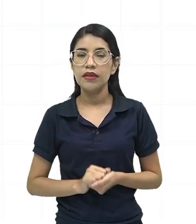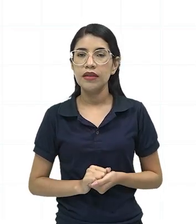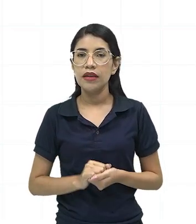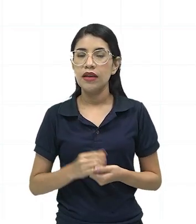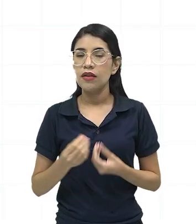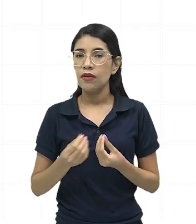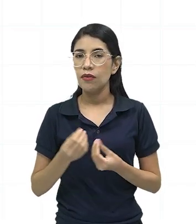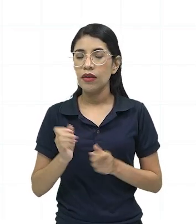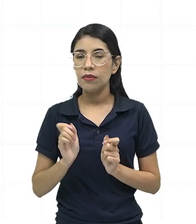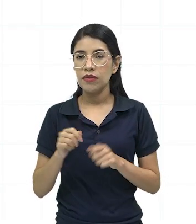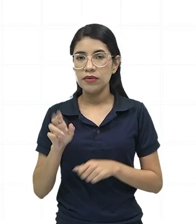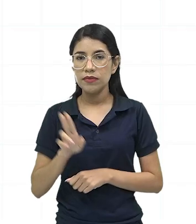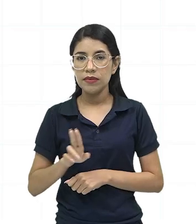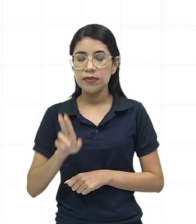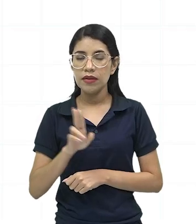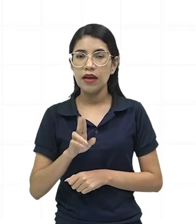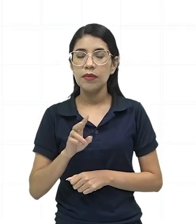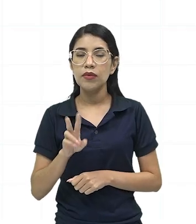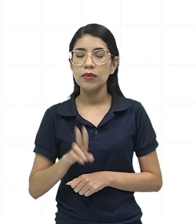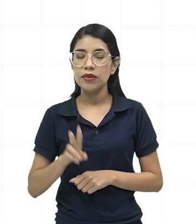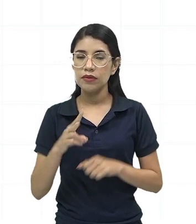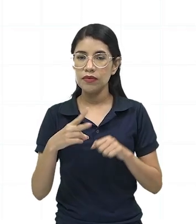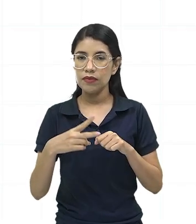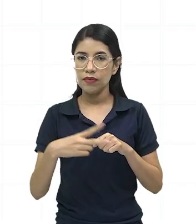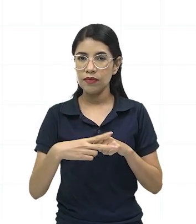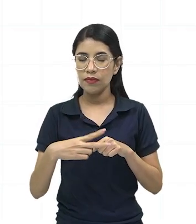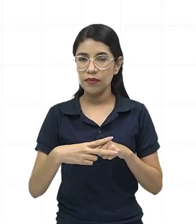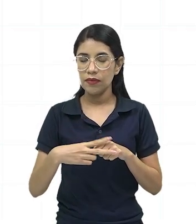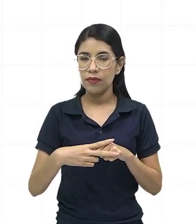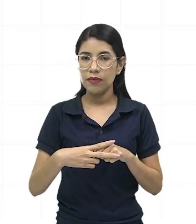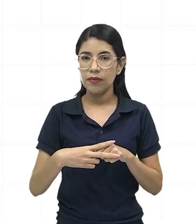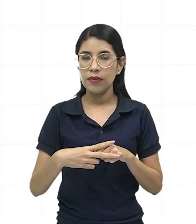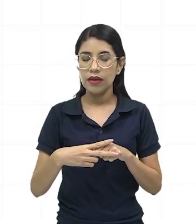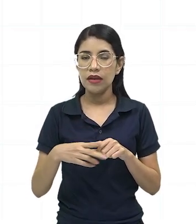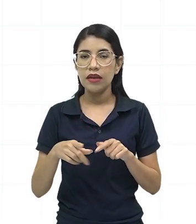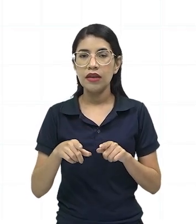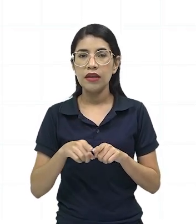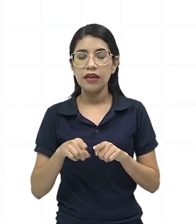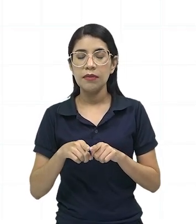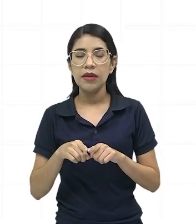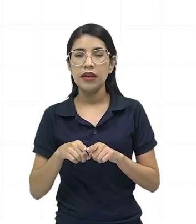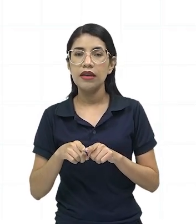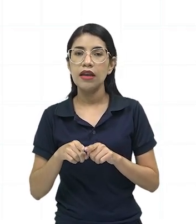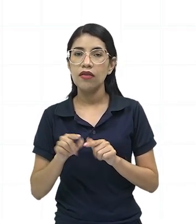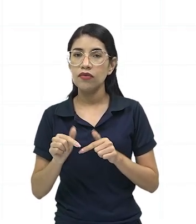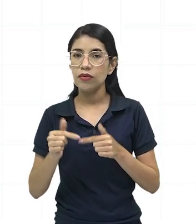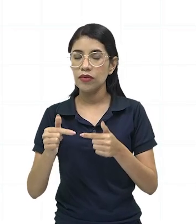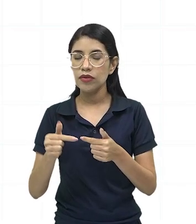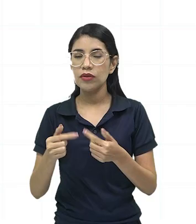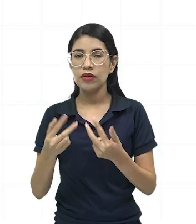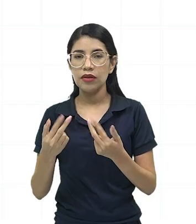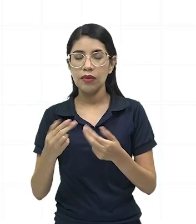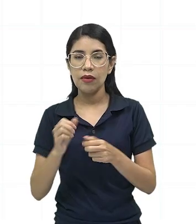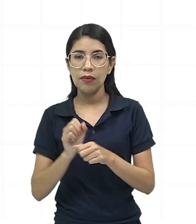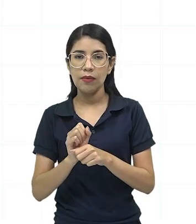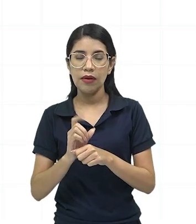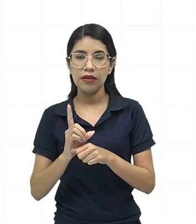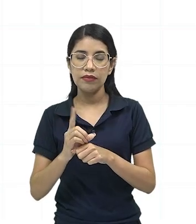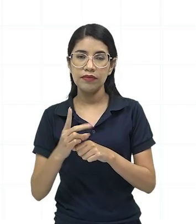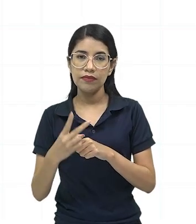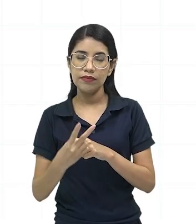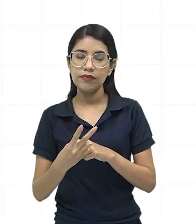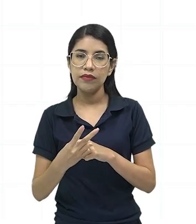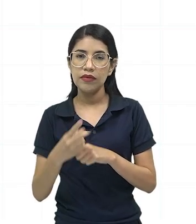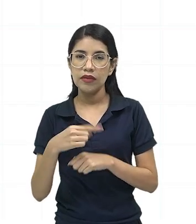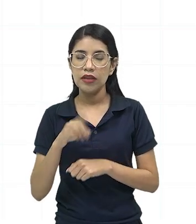funciona com um verbo e desempenham um papel como o advérbio, que é uma classe de palavras